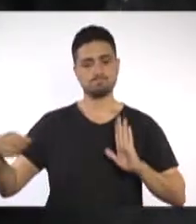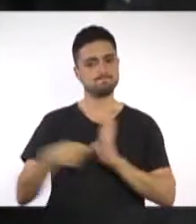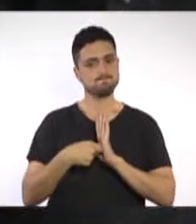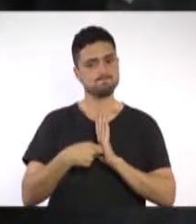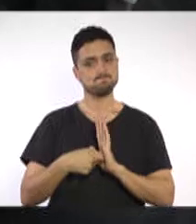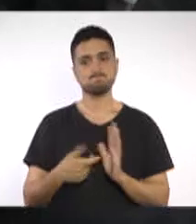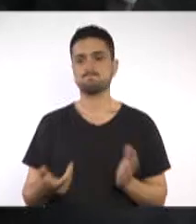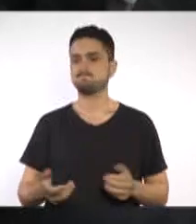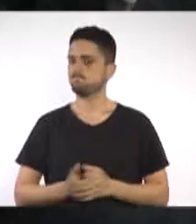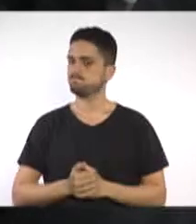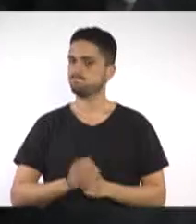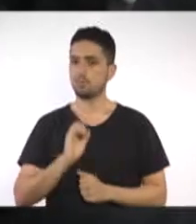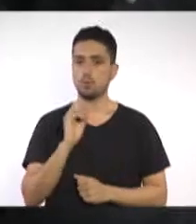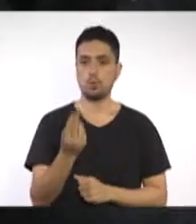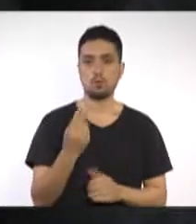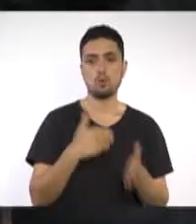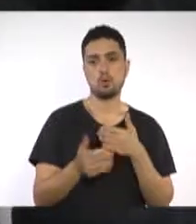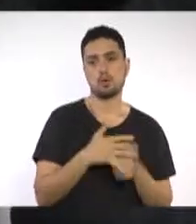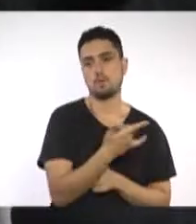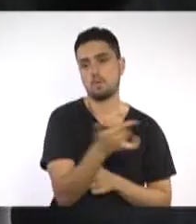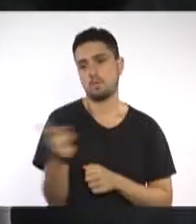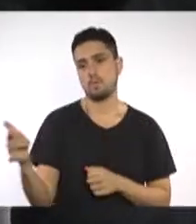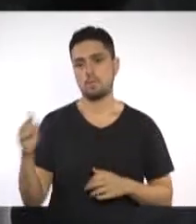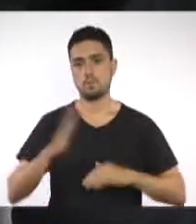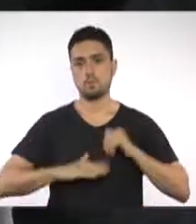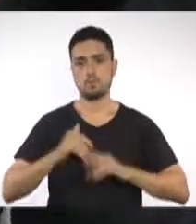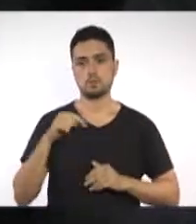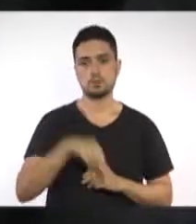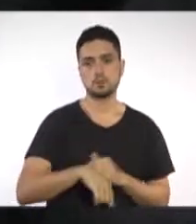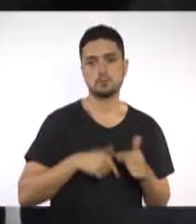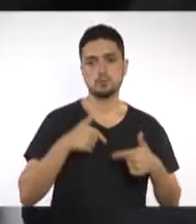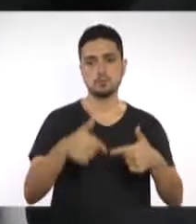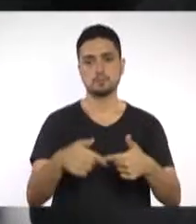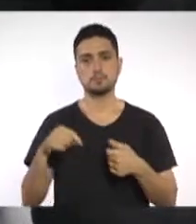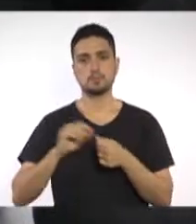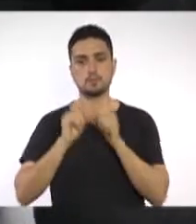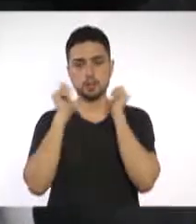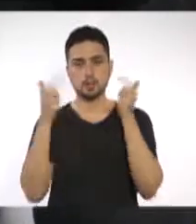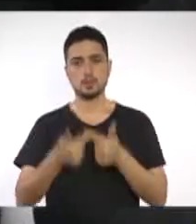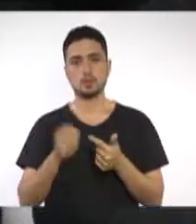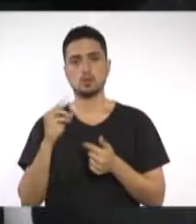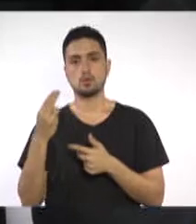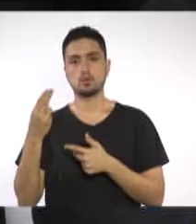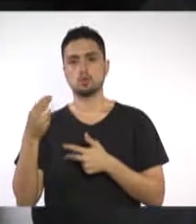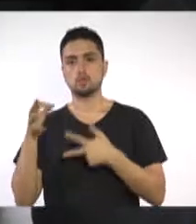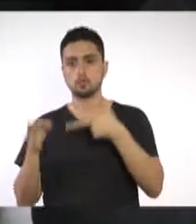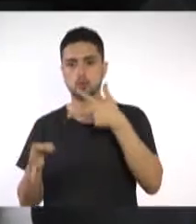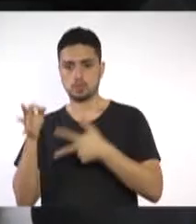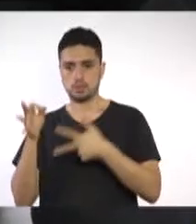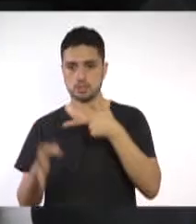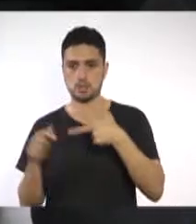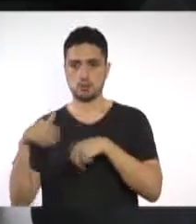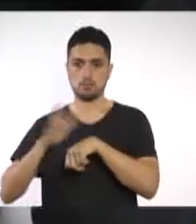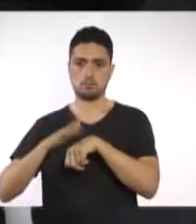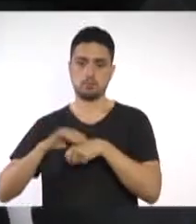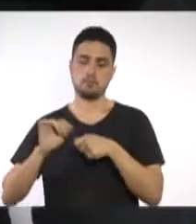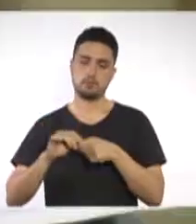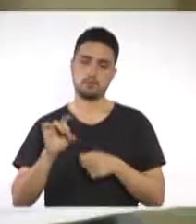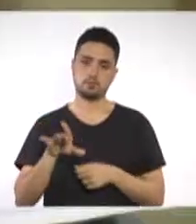outro procedimento que, internamente, essa Casa faça ou que o próprio Judiciário, o Ministério Público, faça. É só, senhor presidente. Muito